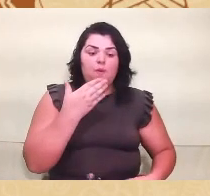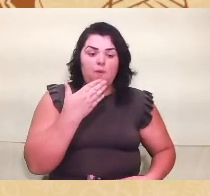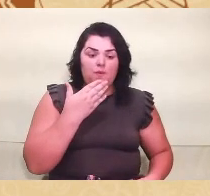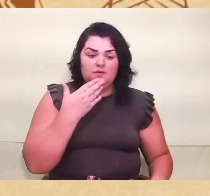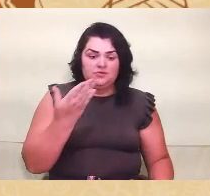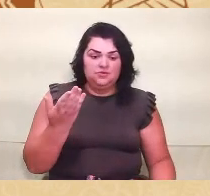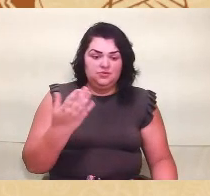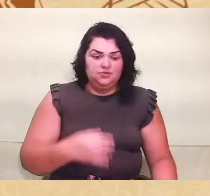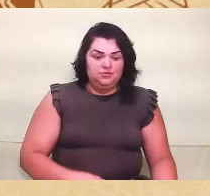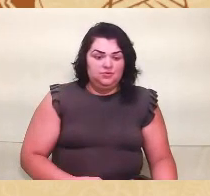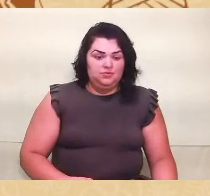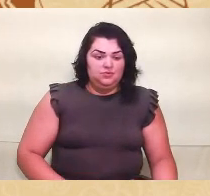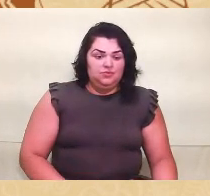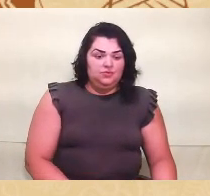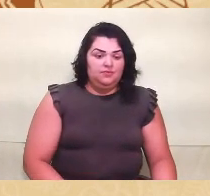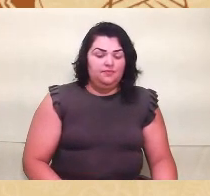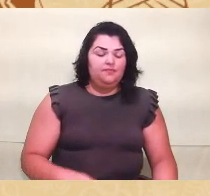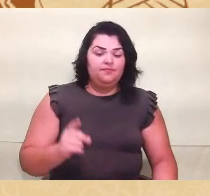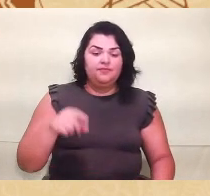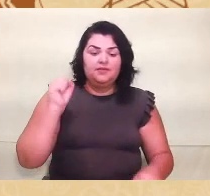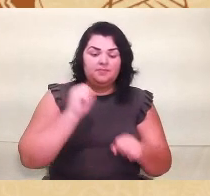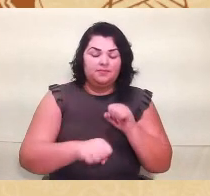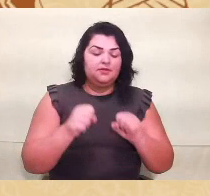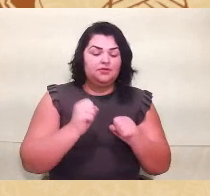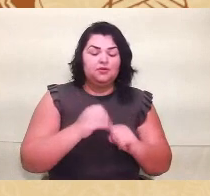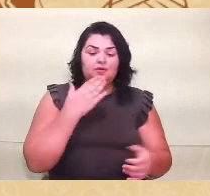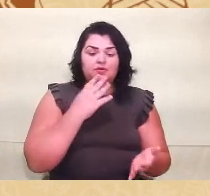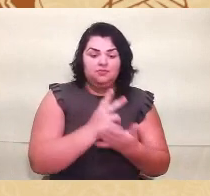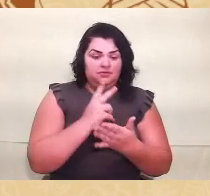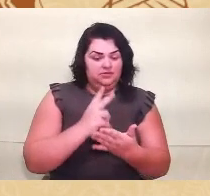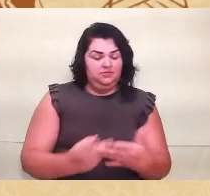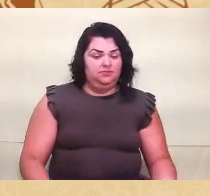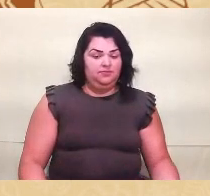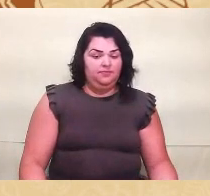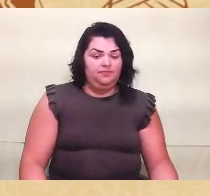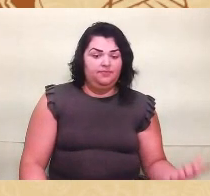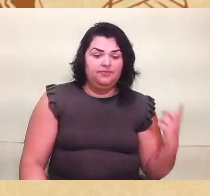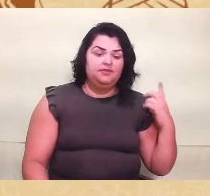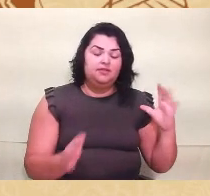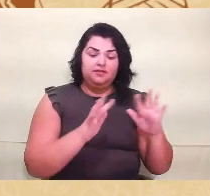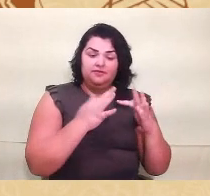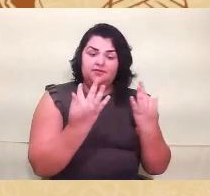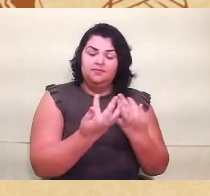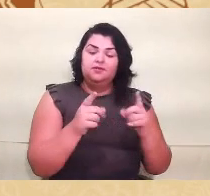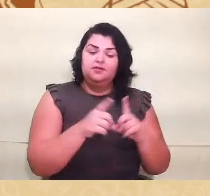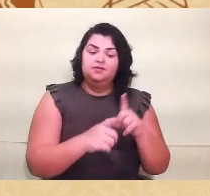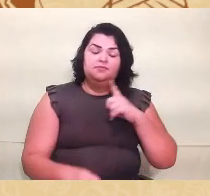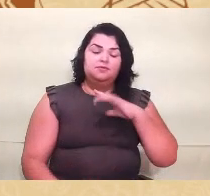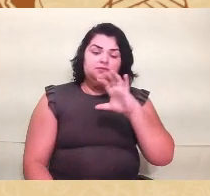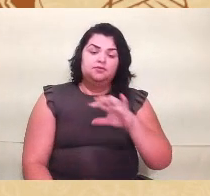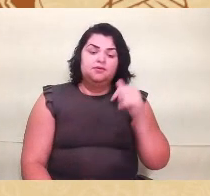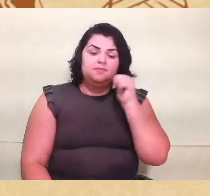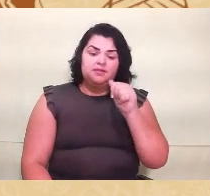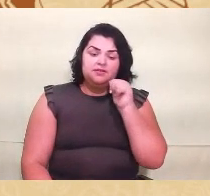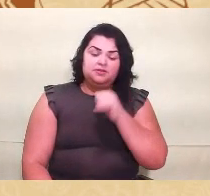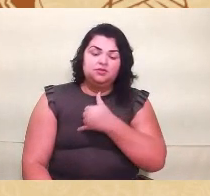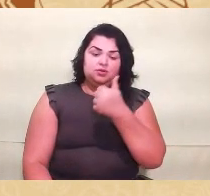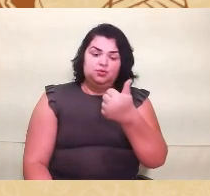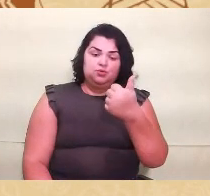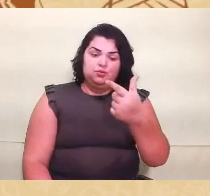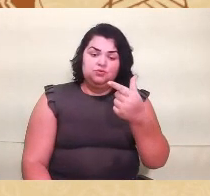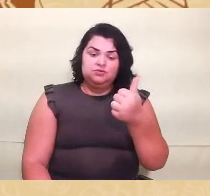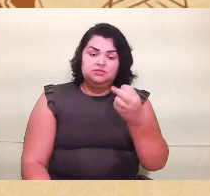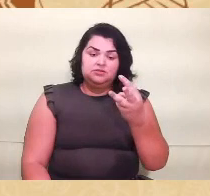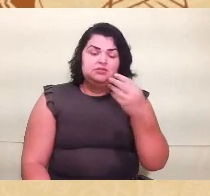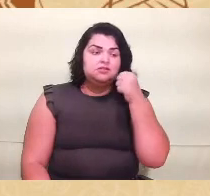Amado é matador de índio, né? Vinha aqui, essa família dele, e pegava menina indígena de 12, 13 anos. Essa aí é